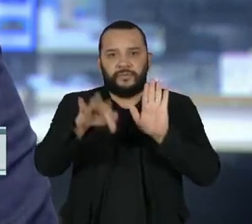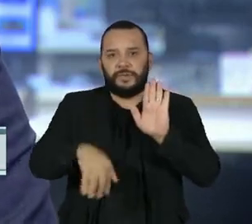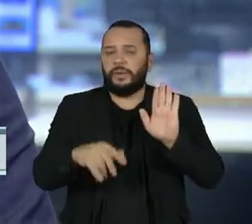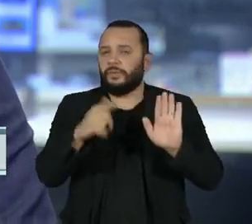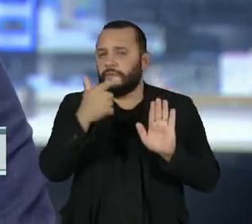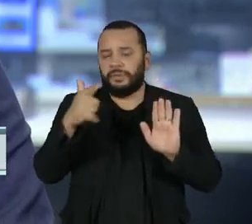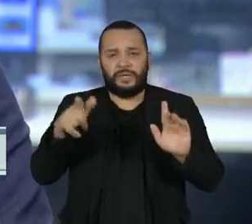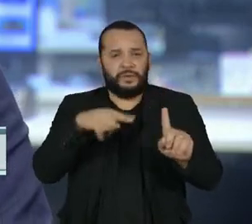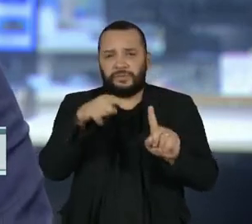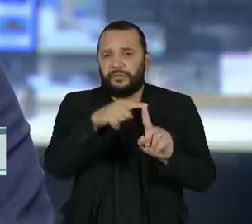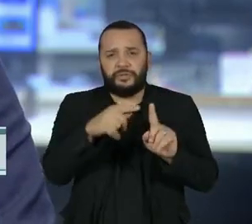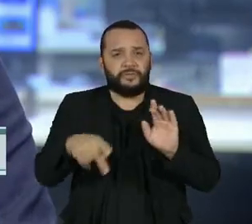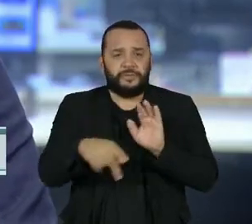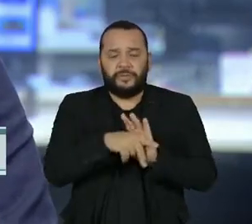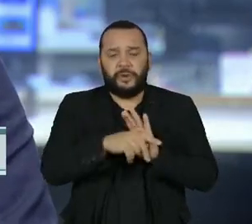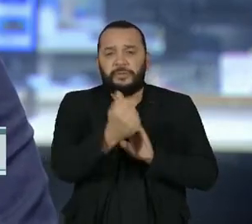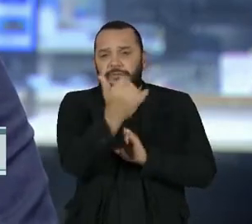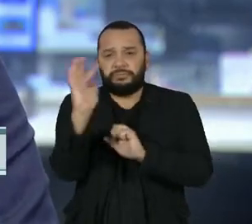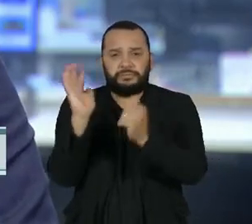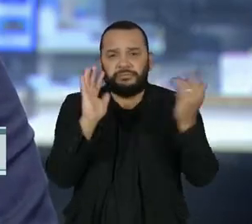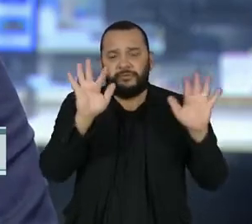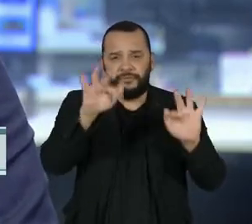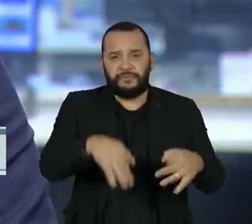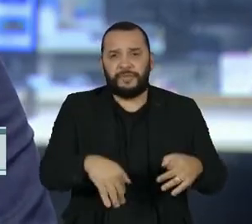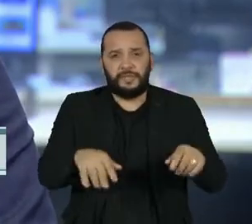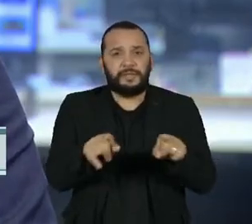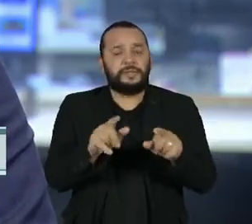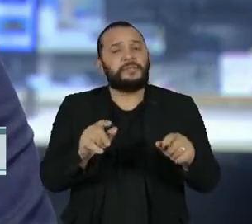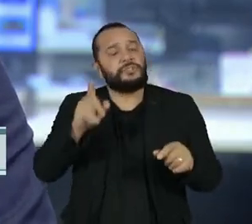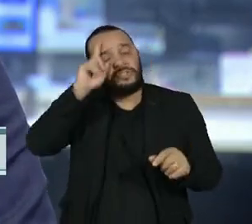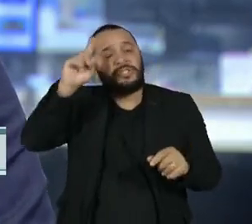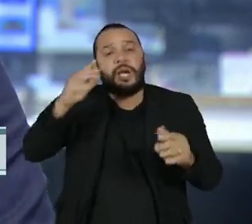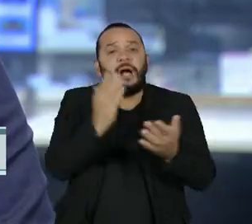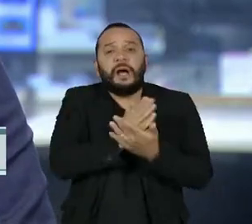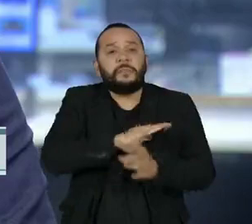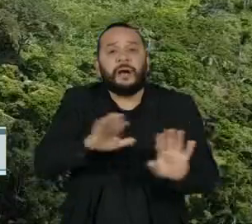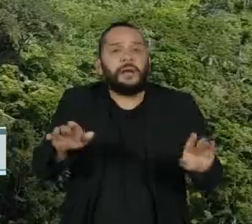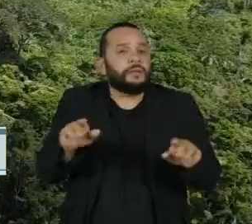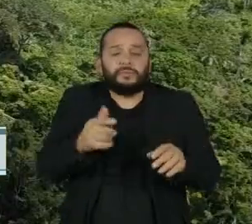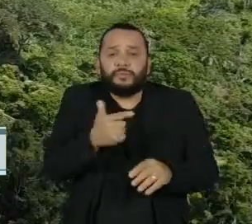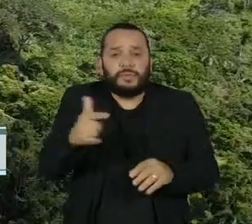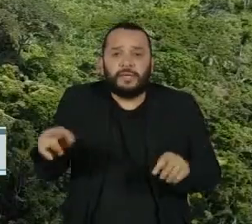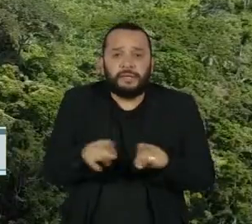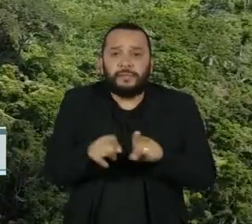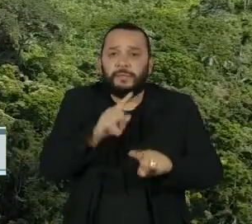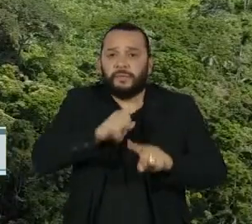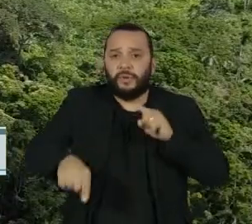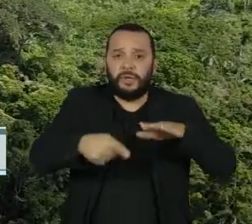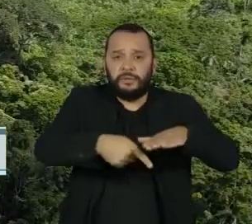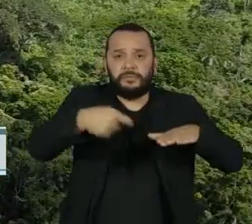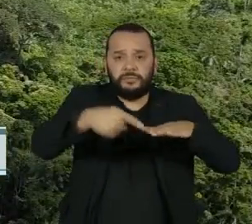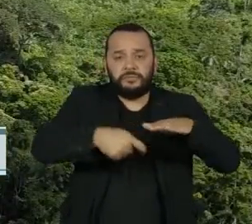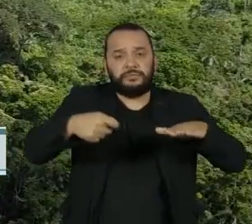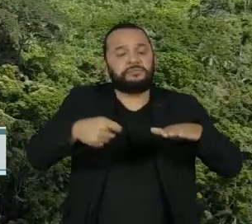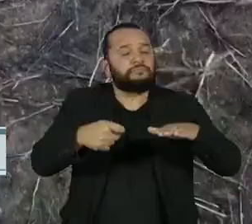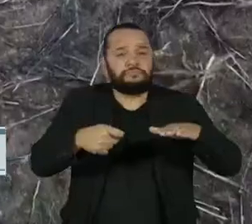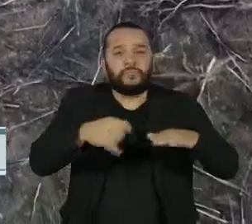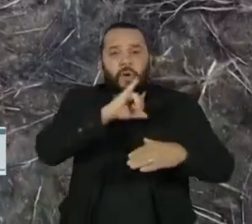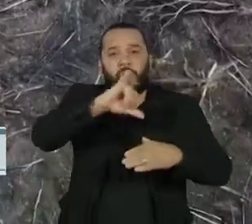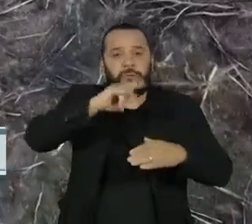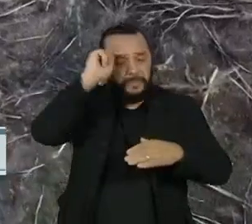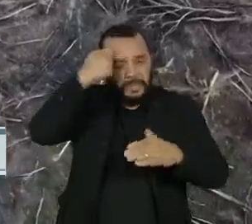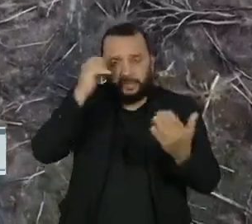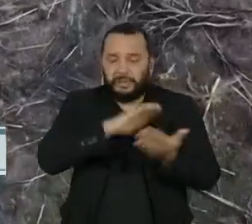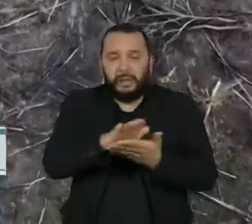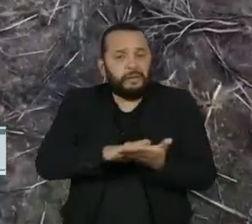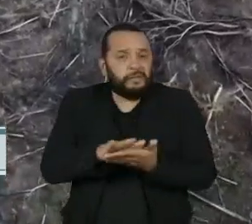meta para o fim do desmatamento nem proíbe a exploração de petróleo na floresta o desmatamento zero até 2030